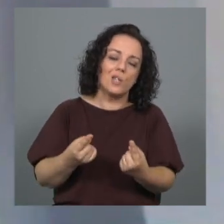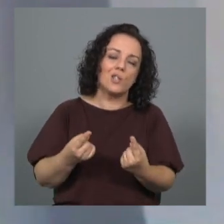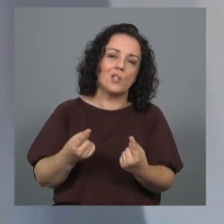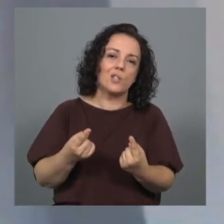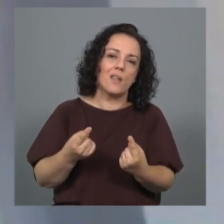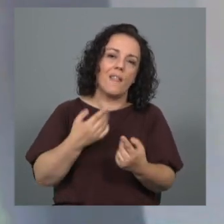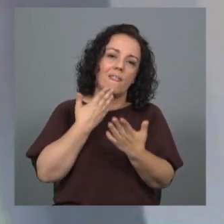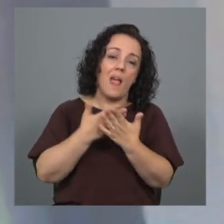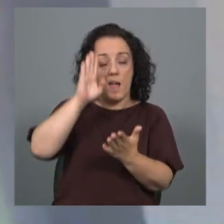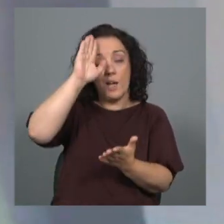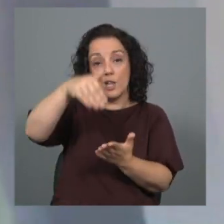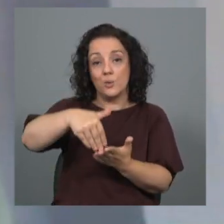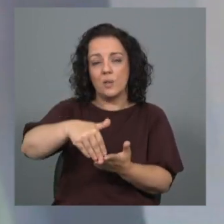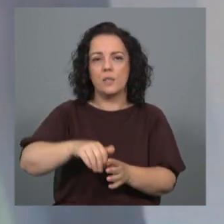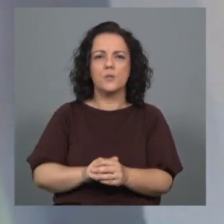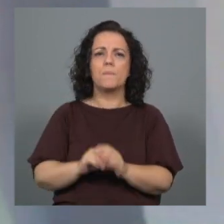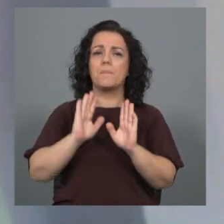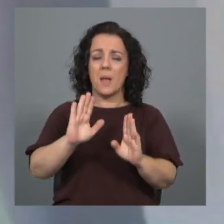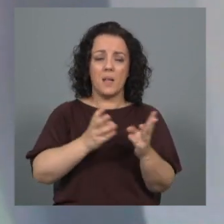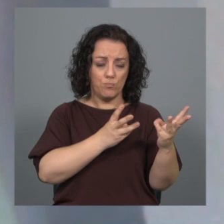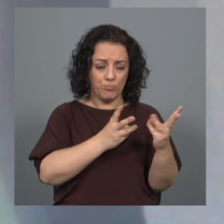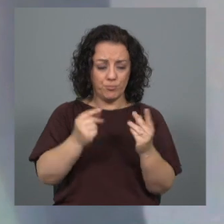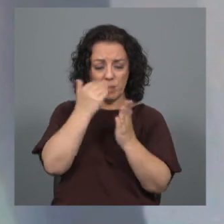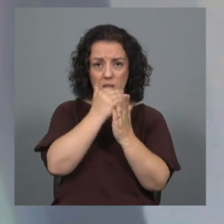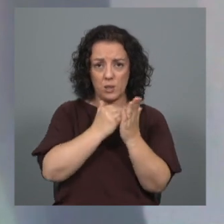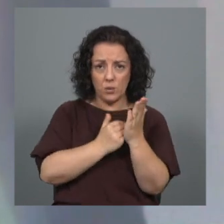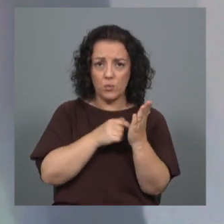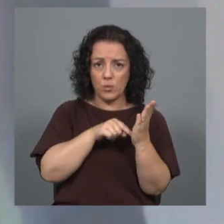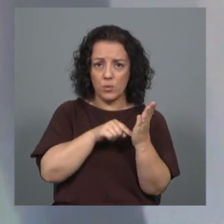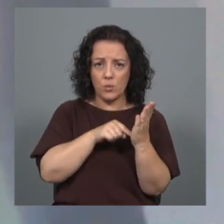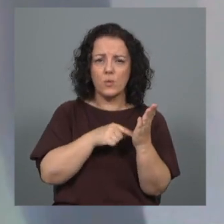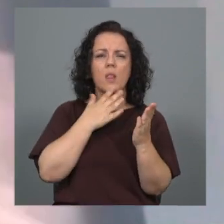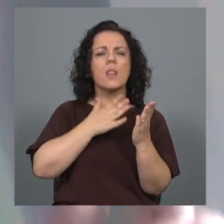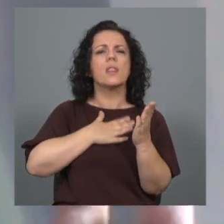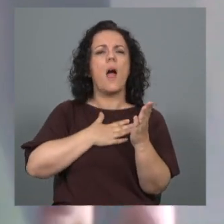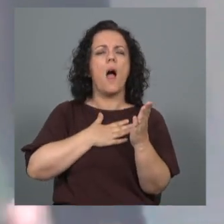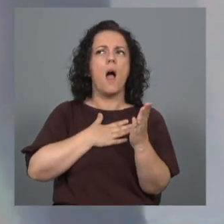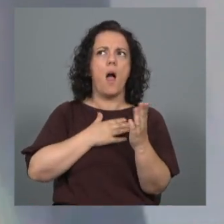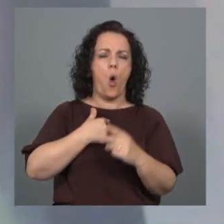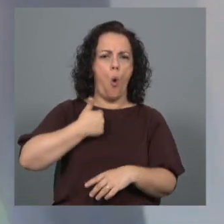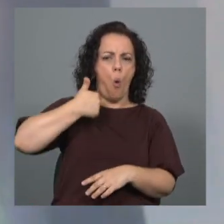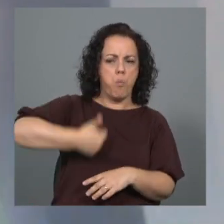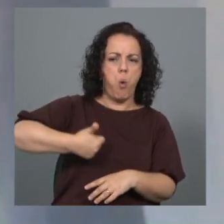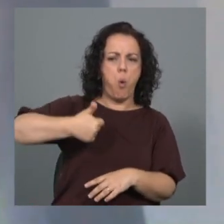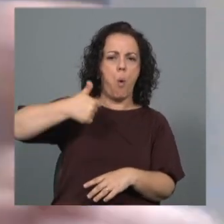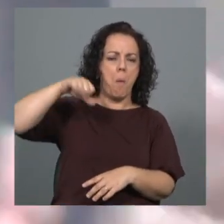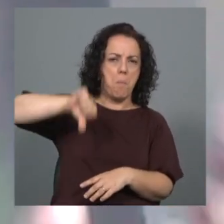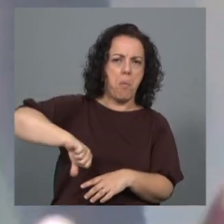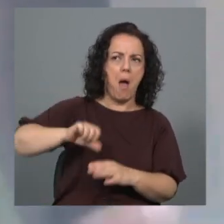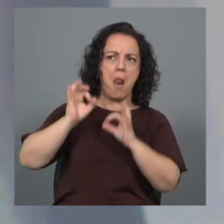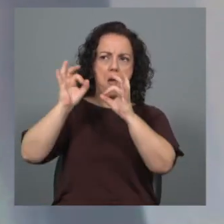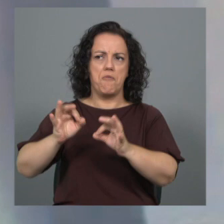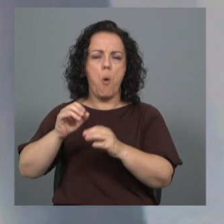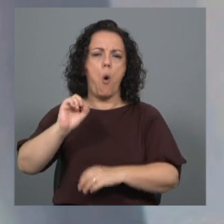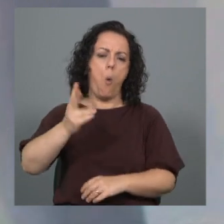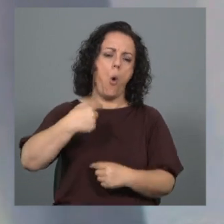dando resultados. Agora, os indicadores, eles não nos vão classificar se somos bons ambientalistas ou não, se somos bons cristãos ou